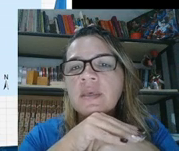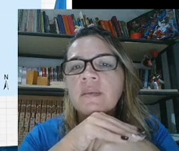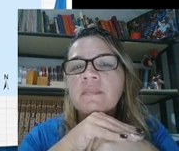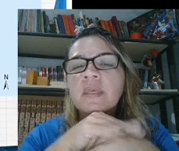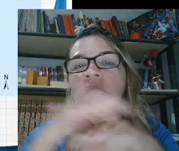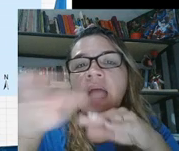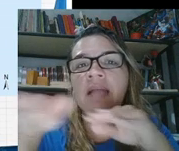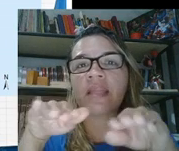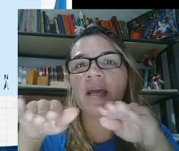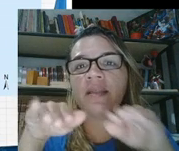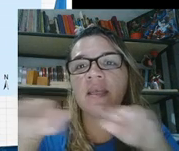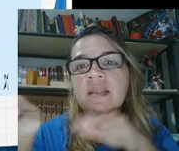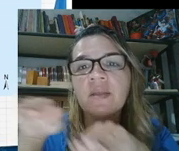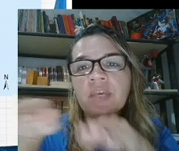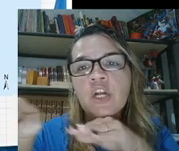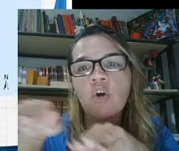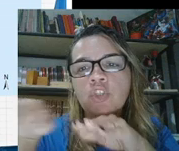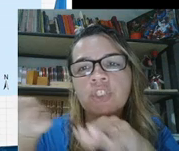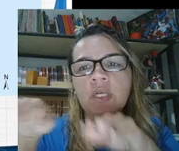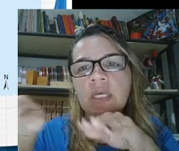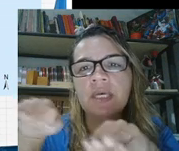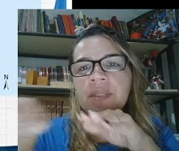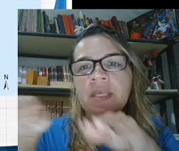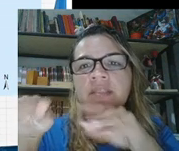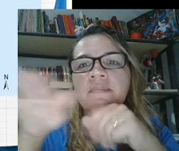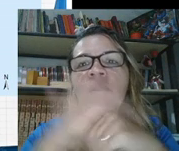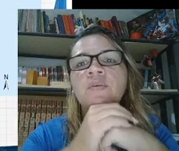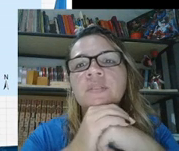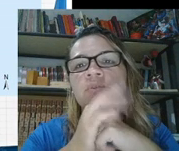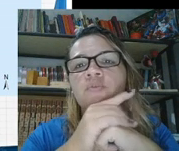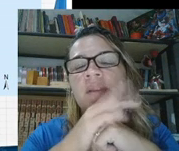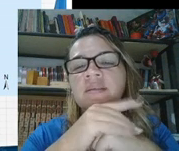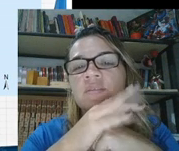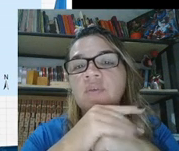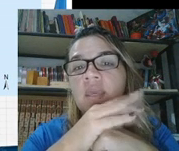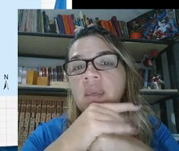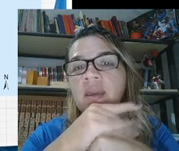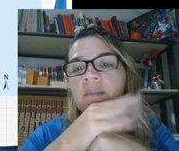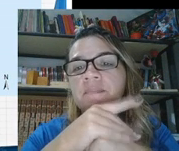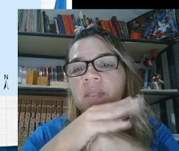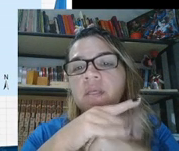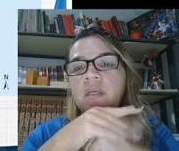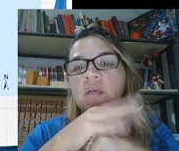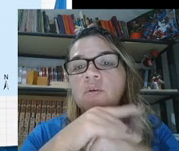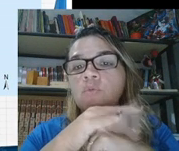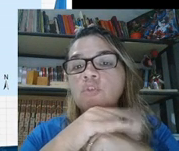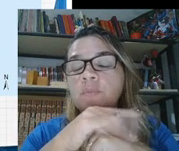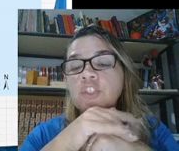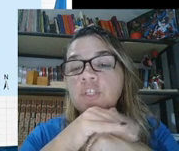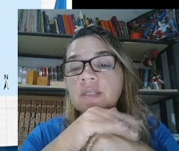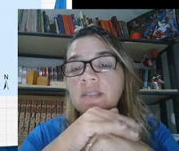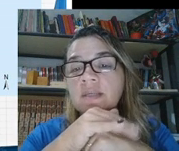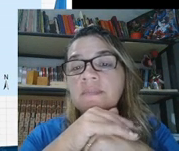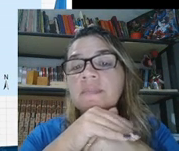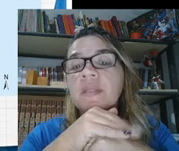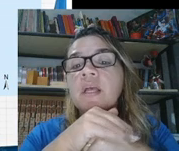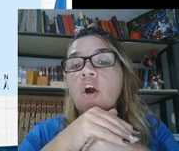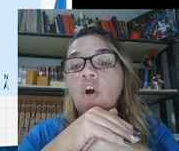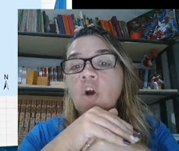Busca aí, que a terra dele não encosta nesse marronzinho do Brasil. Quem é? Última